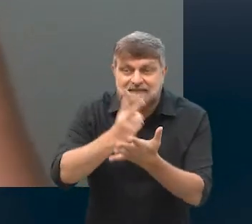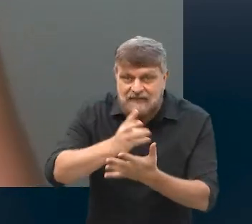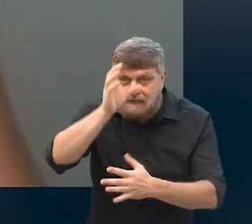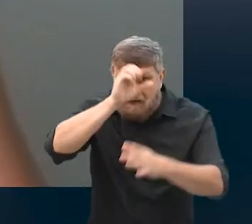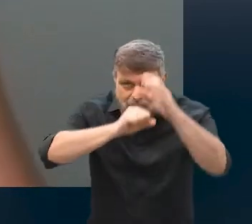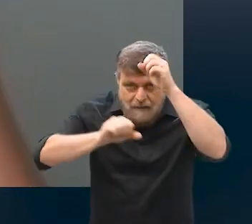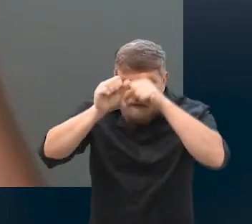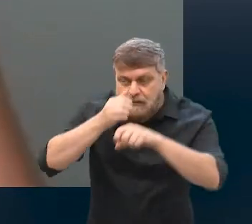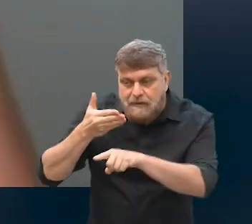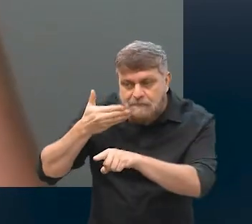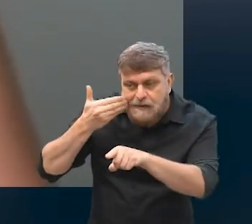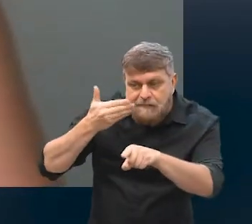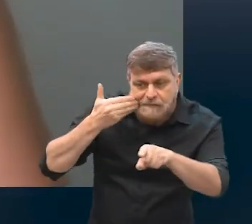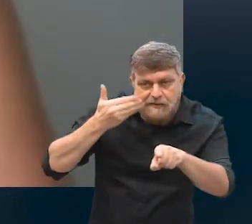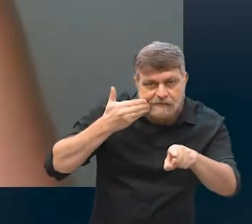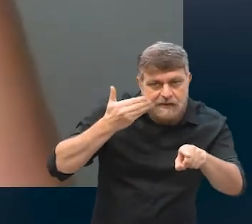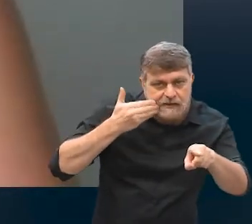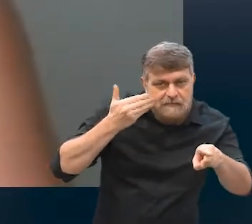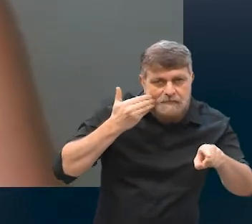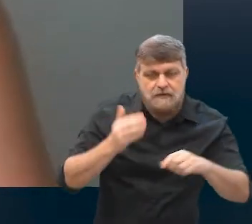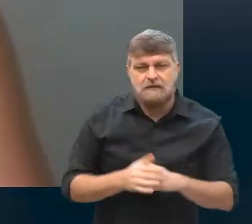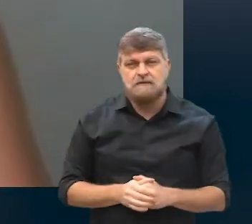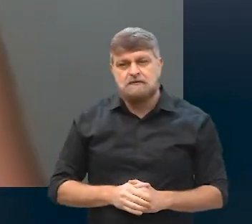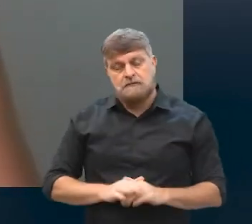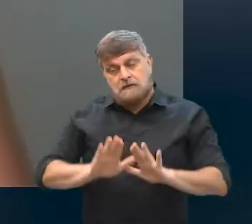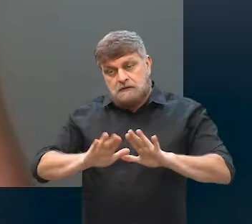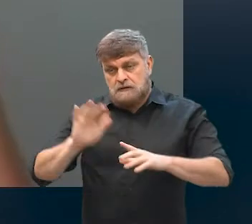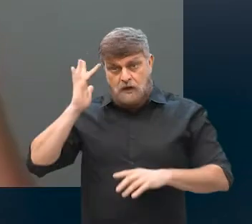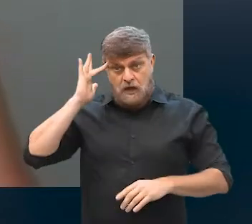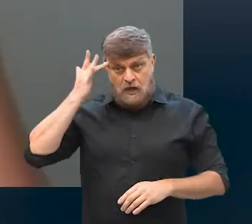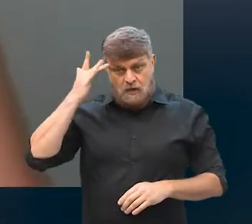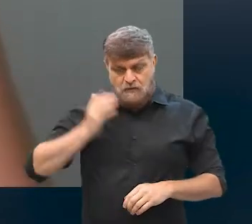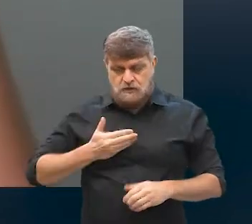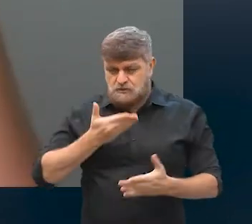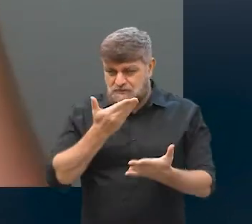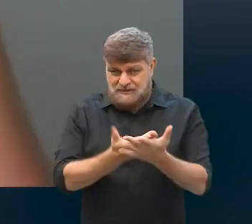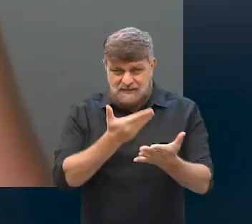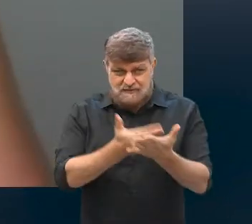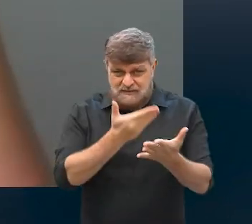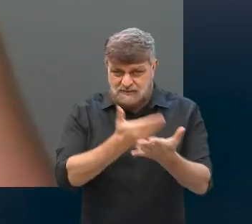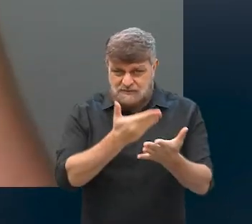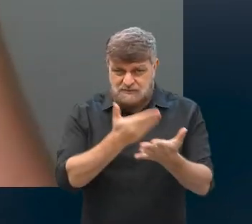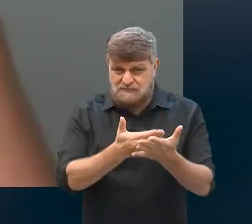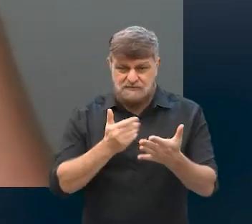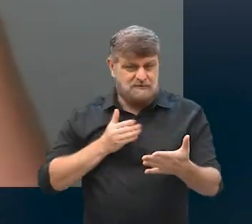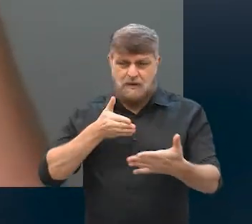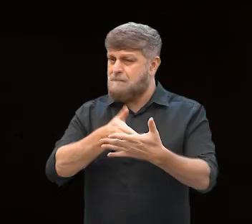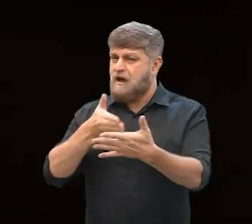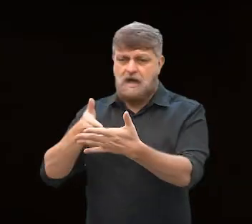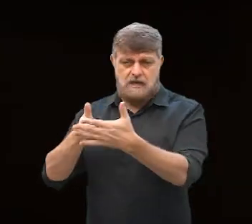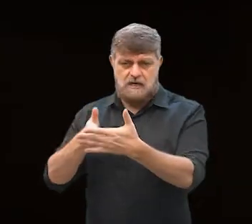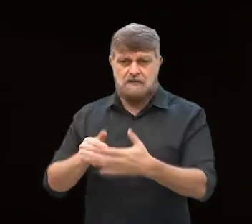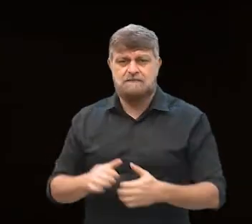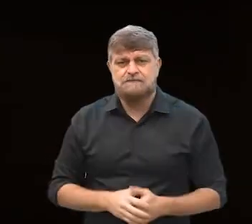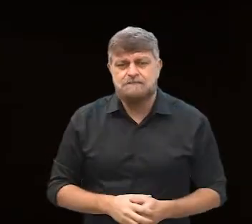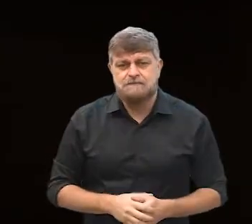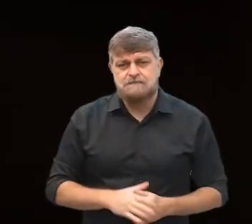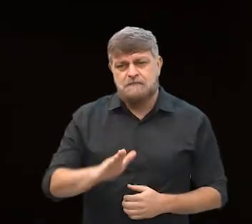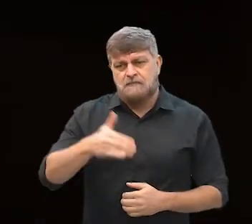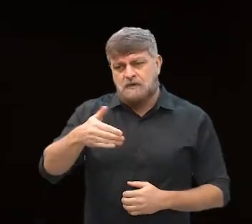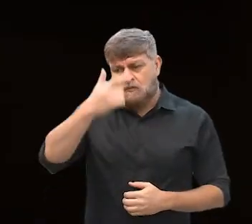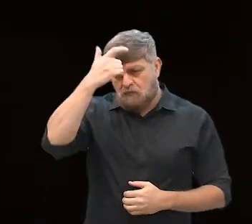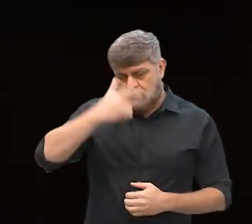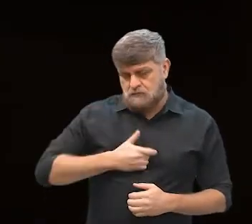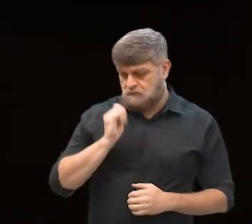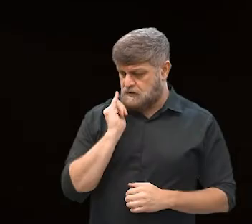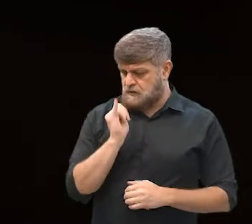aprender e para acrescentar no seu negócio. Então, não acho que não ter um estudo deveria ser uma barreira. Quando a gente